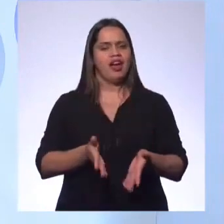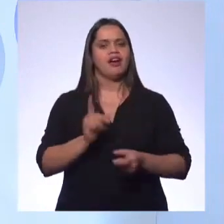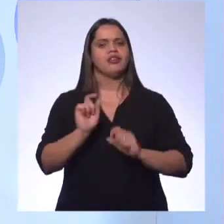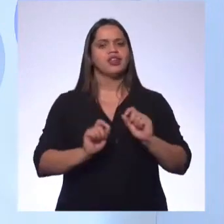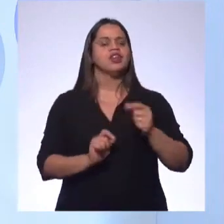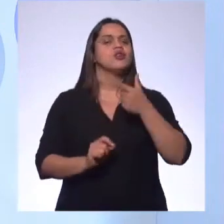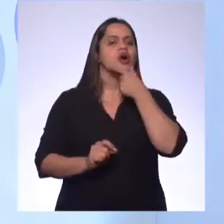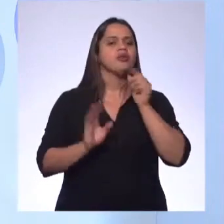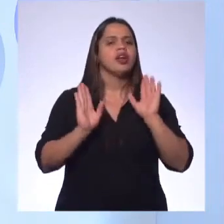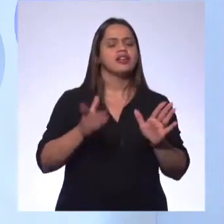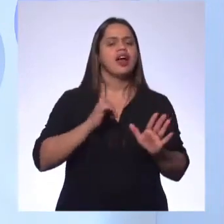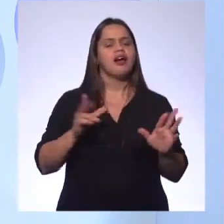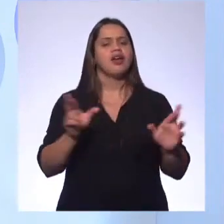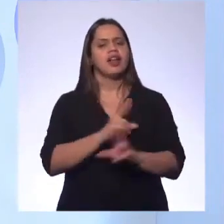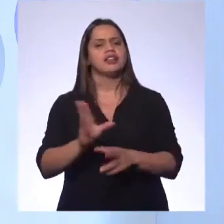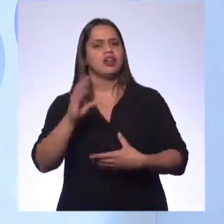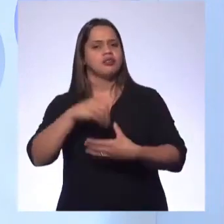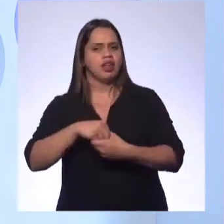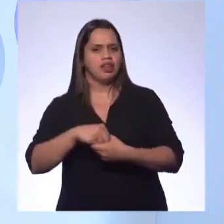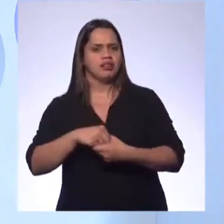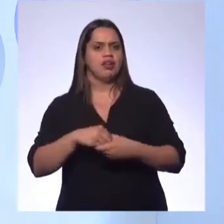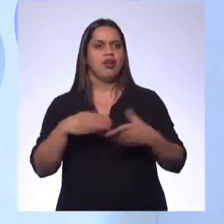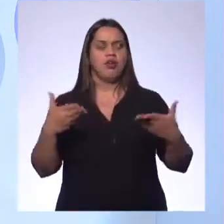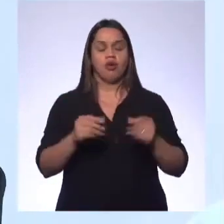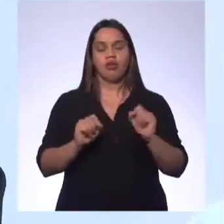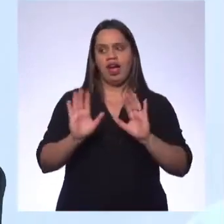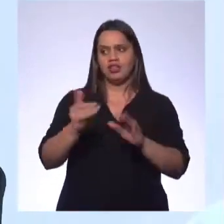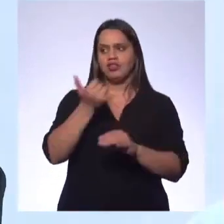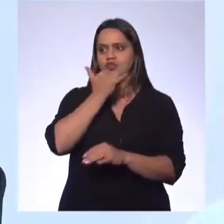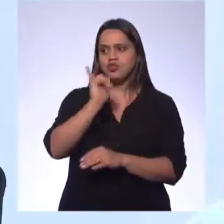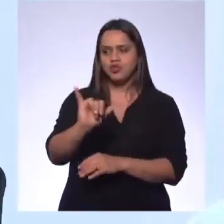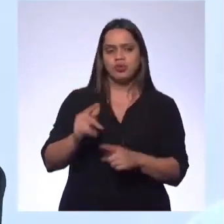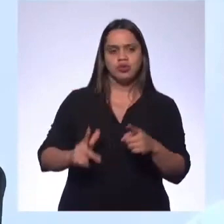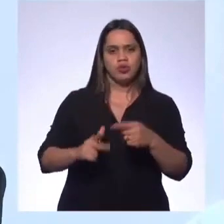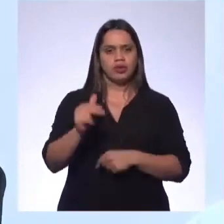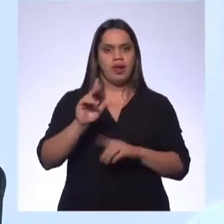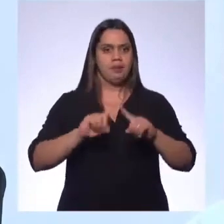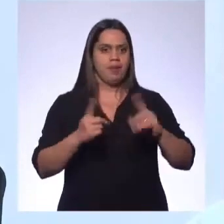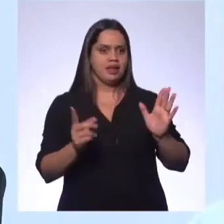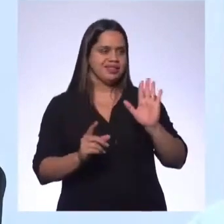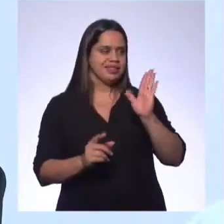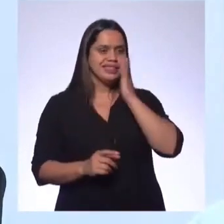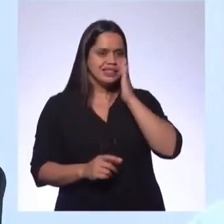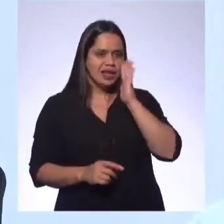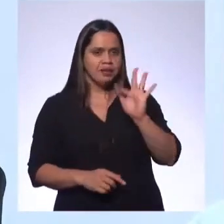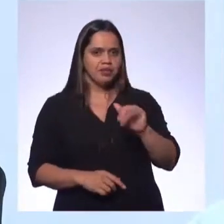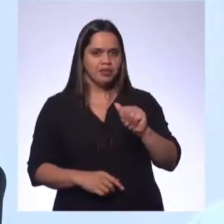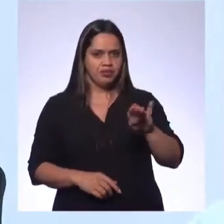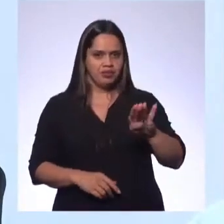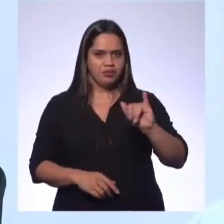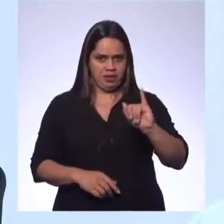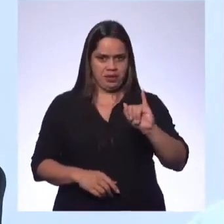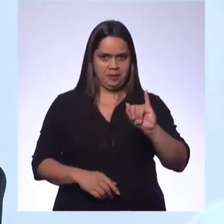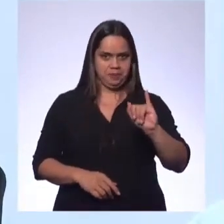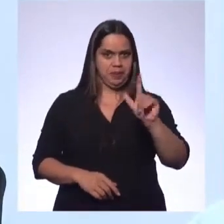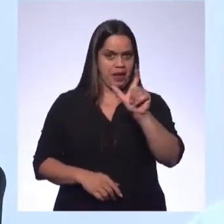está dentro da atualidade. Eu achei, estou te cortando, ai meu Deus, mas sabe a Fabiana,